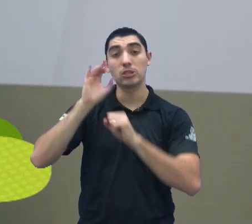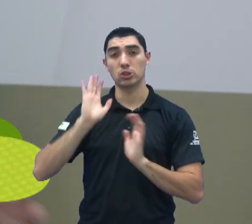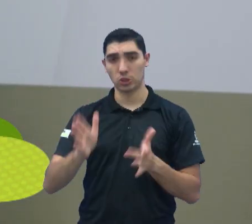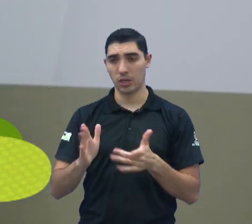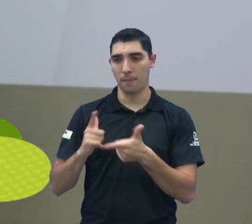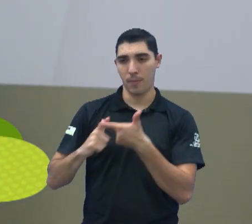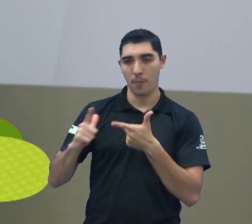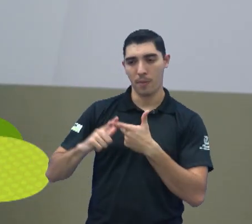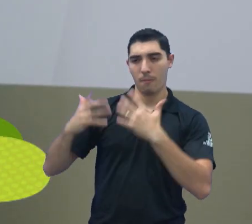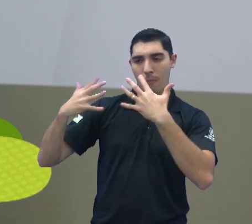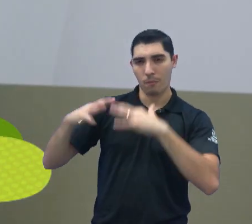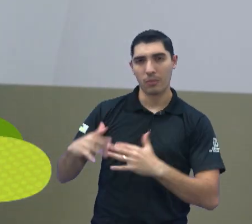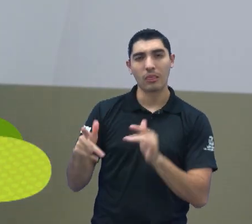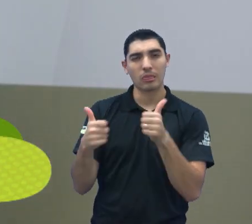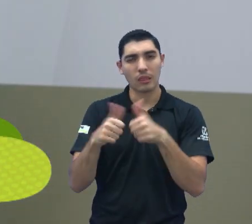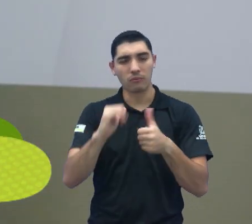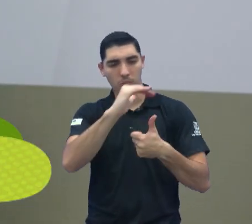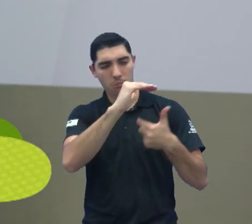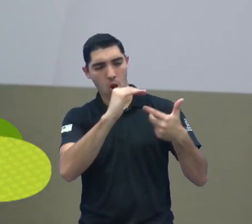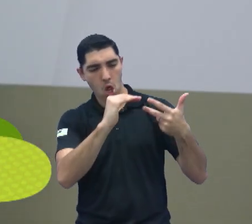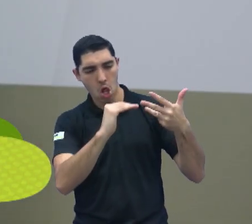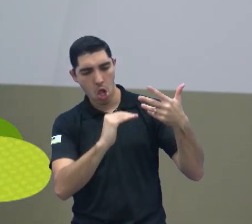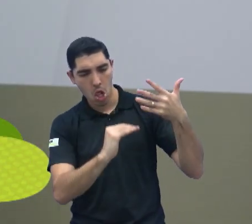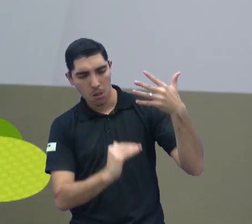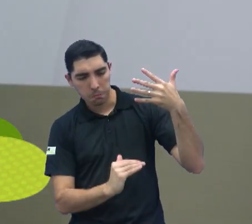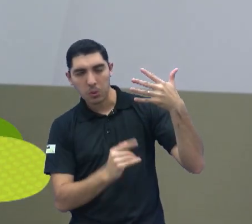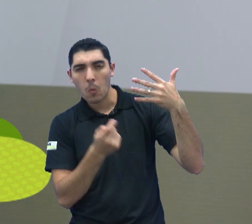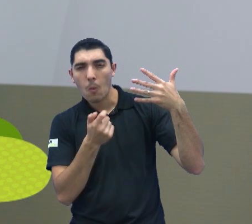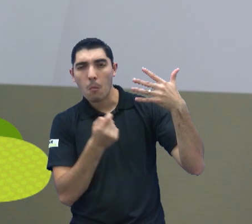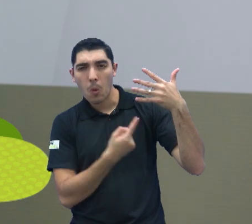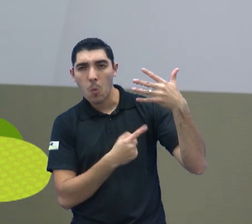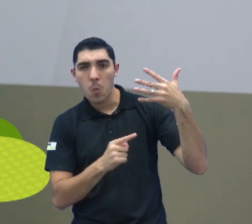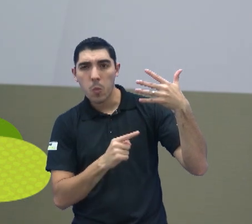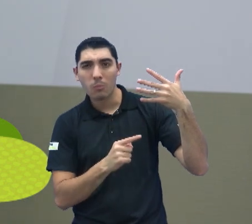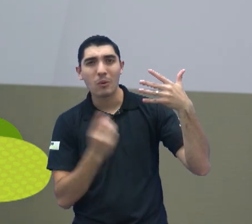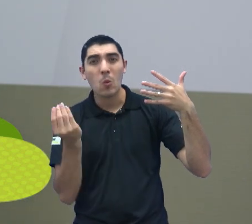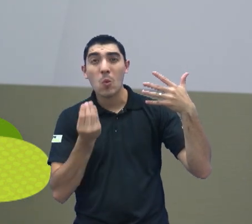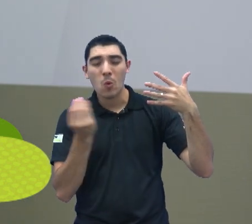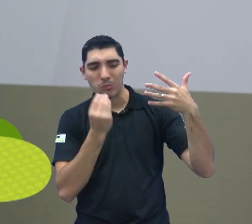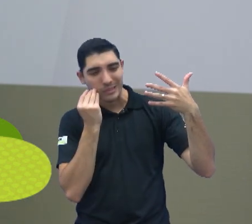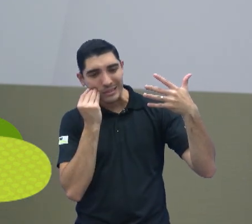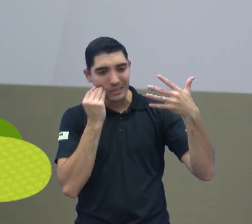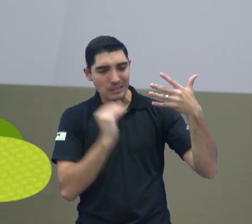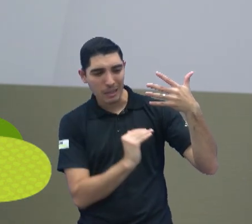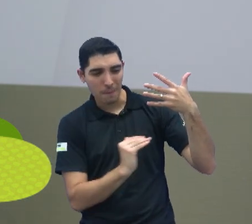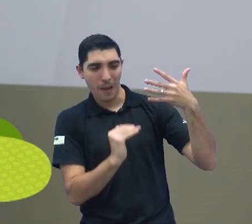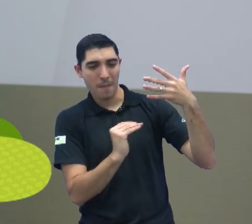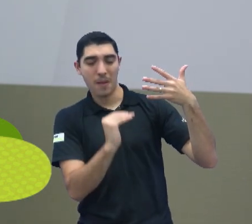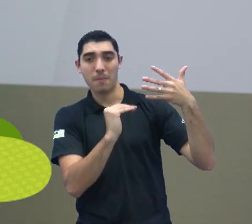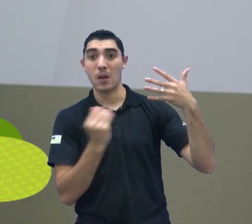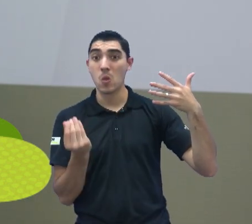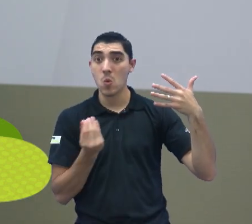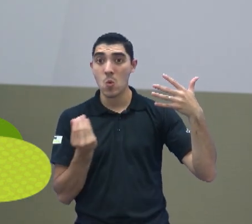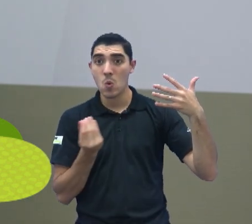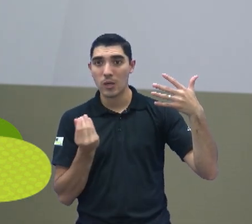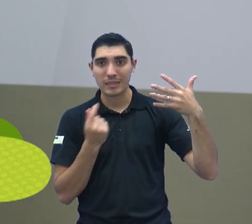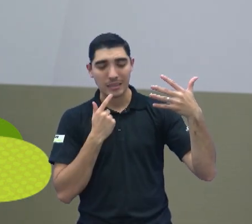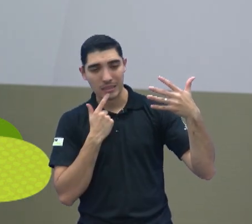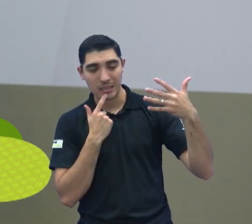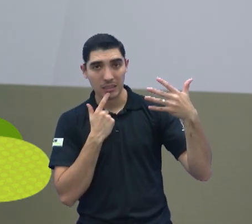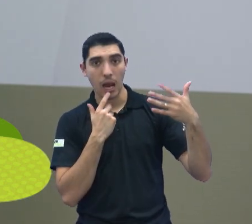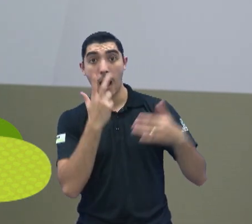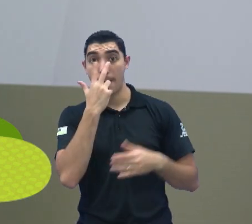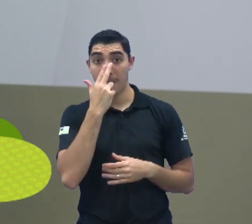lá na zona de rebaixamento durante tantas rodadas, como que a gente vai fazer para tentar sair disso? Tudo acaba te gerando